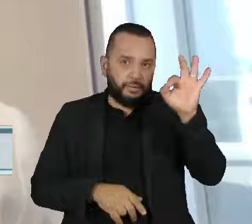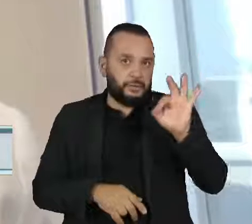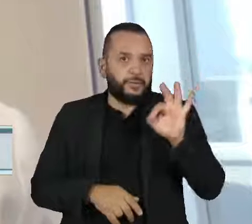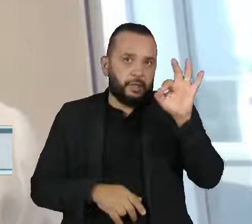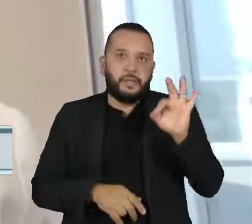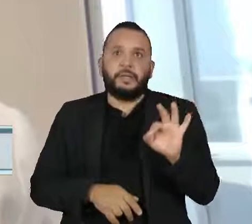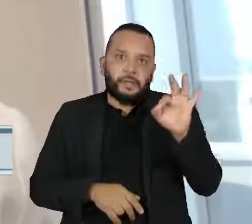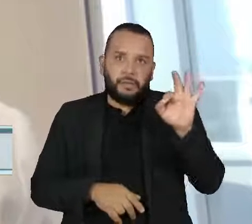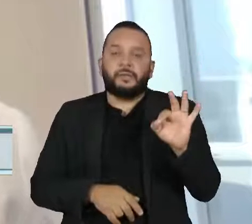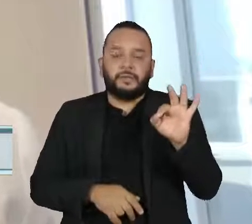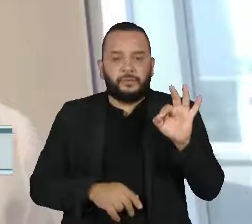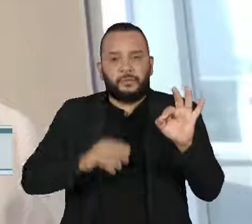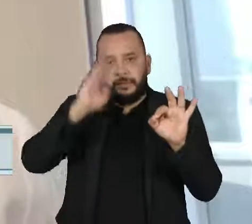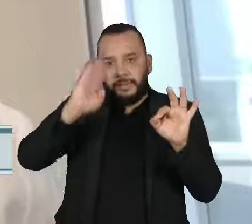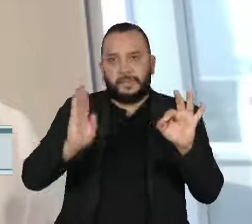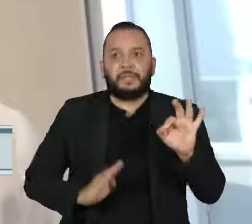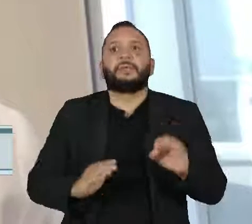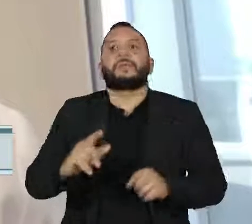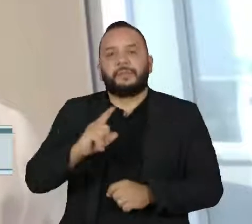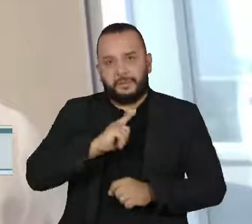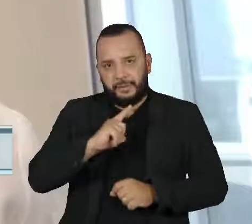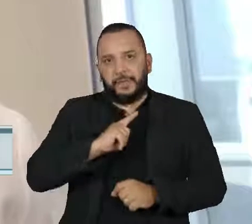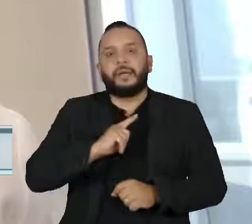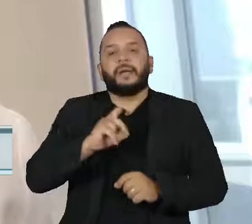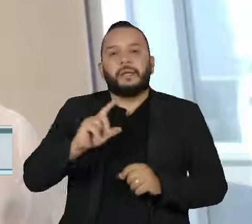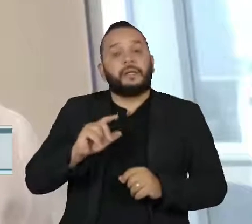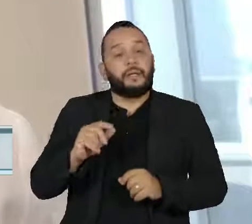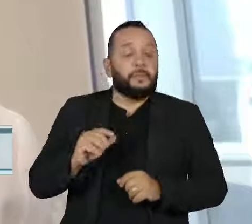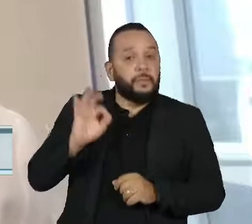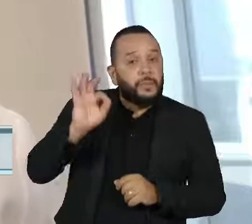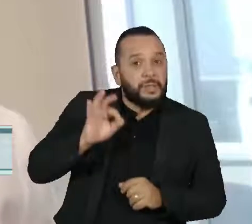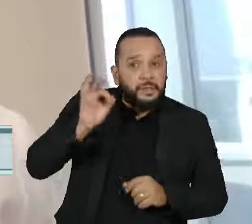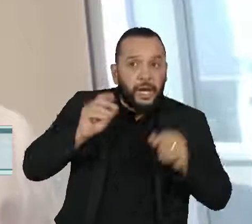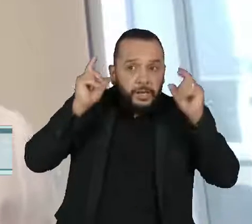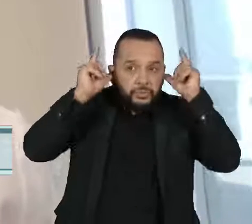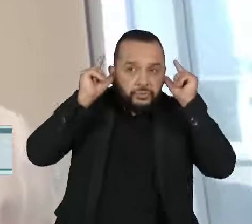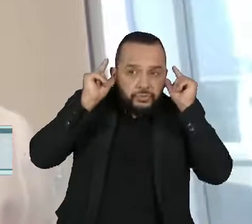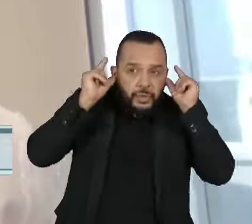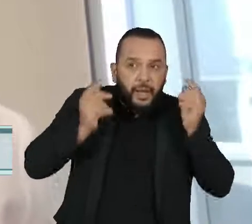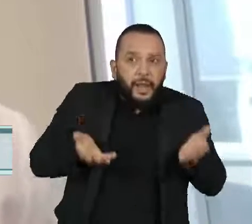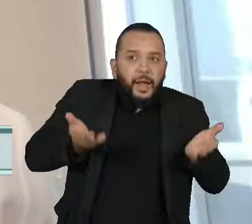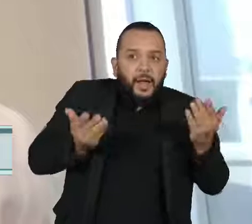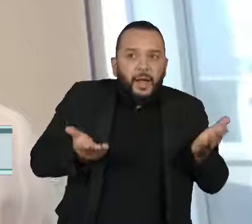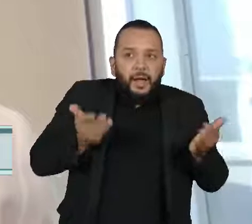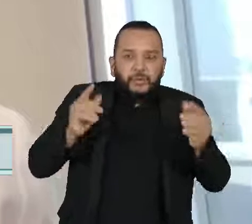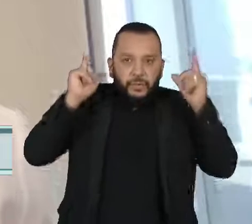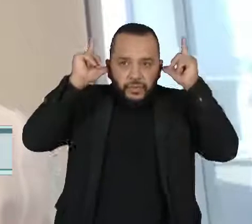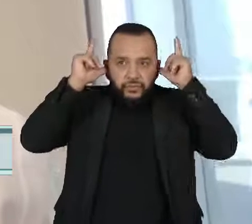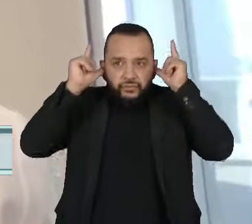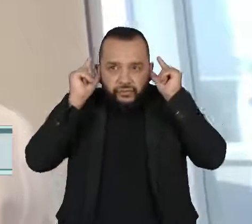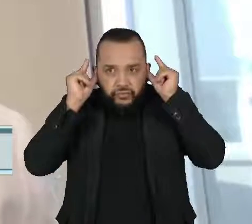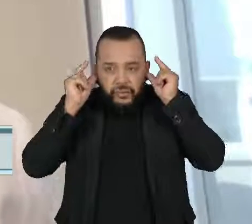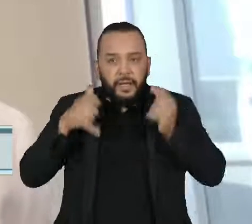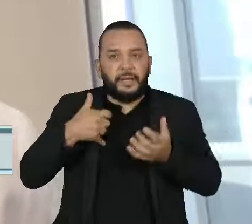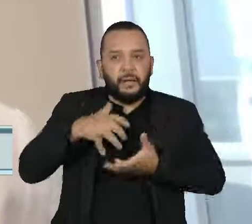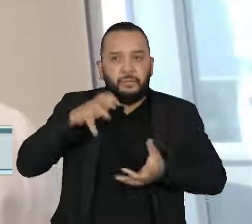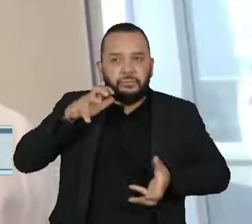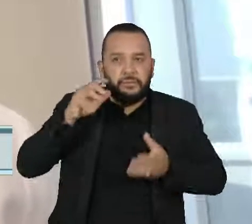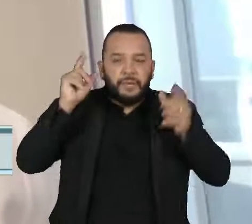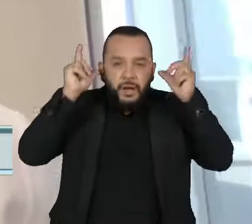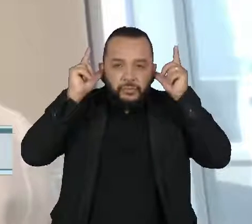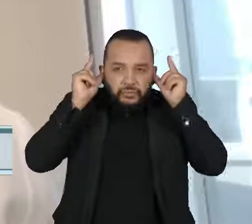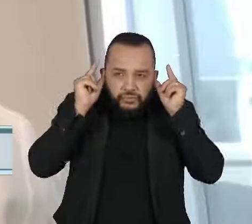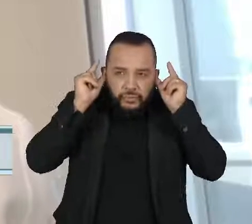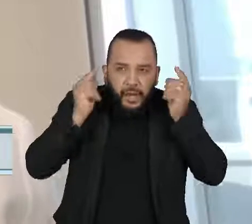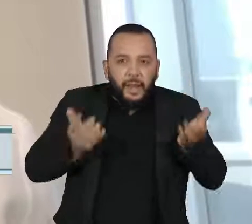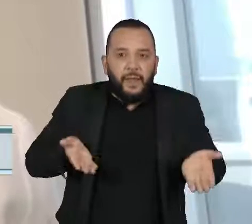população brasileira tem algum grau de perda de audição. Aí entra perdas mais leves de audição, perdas de envelhecimento natural. Mas é um